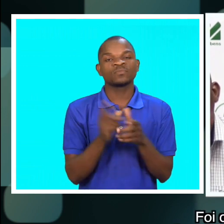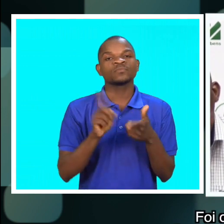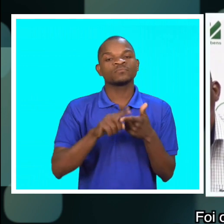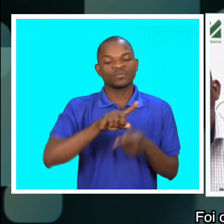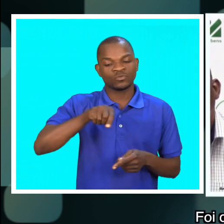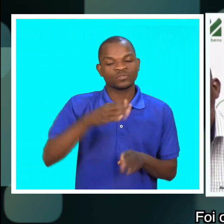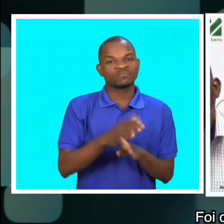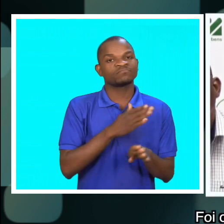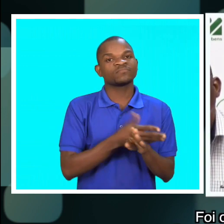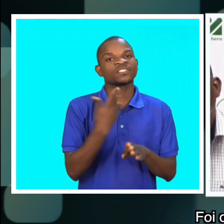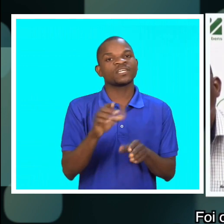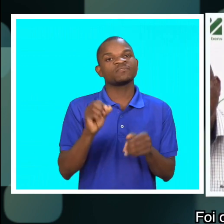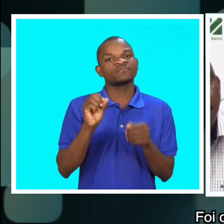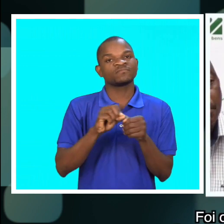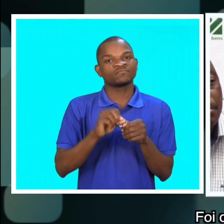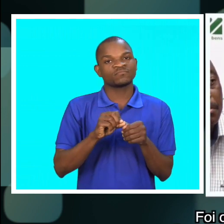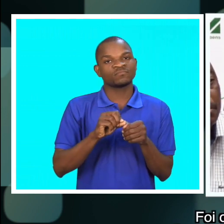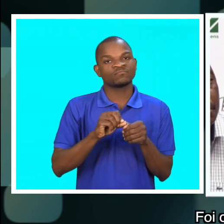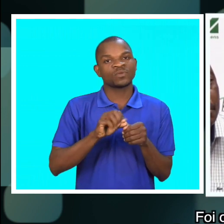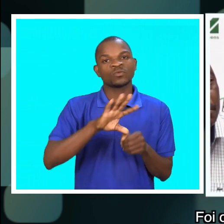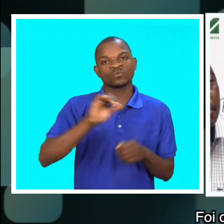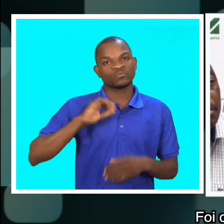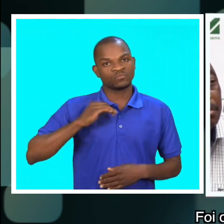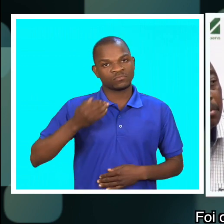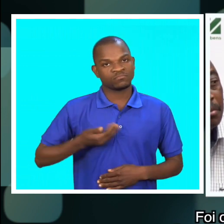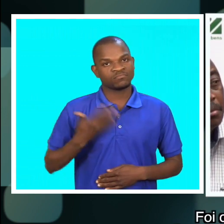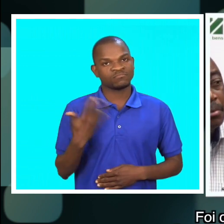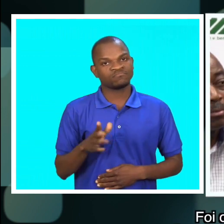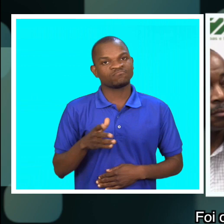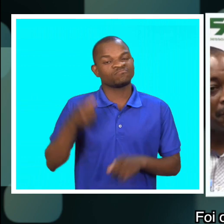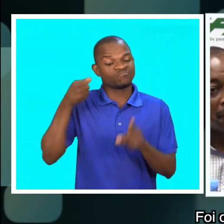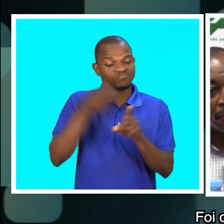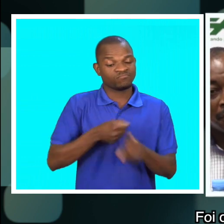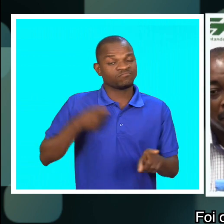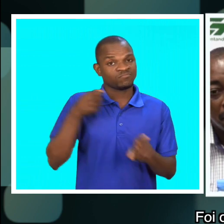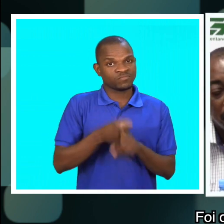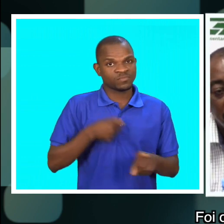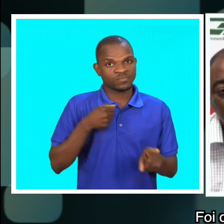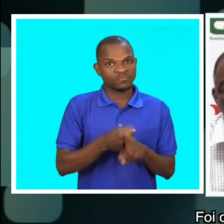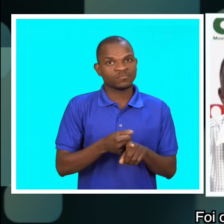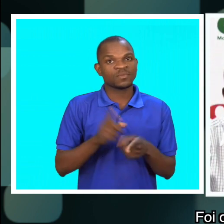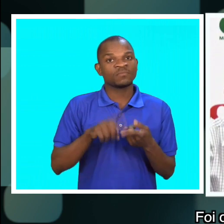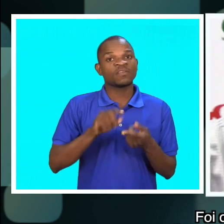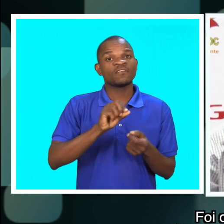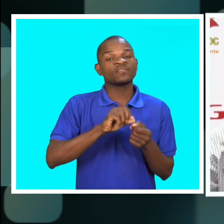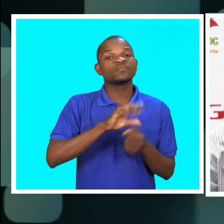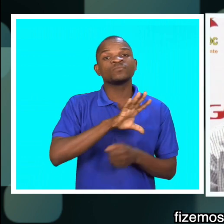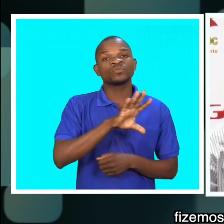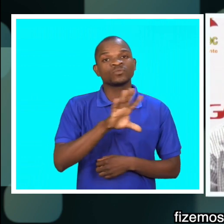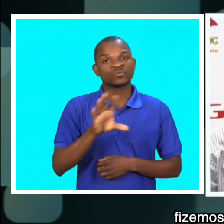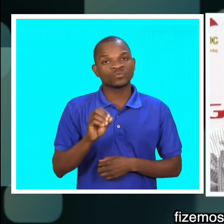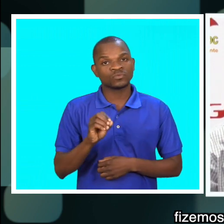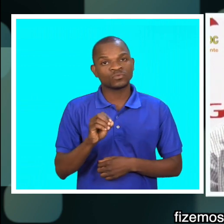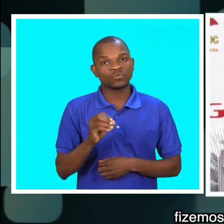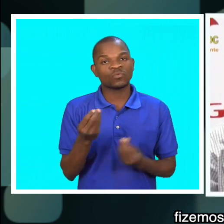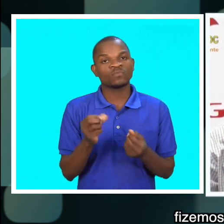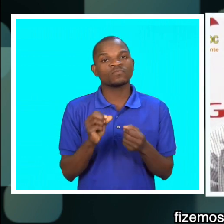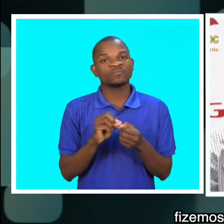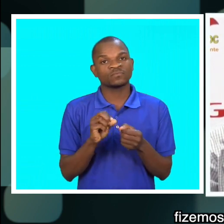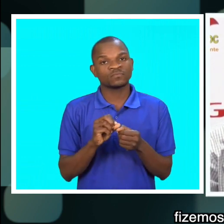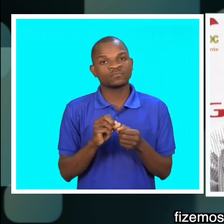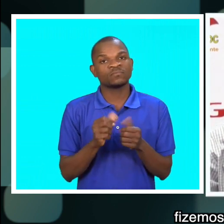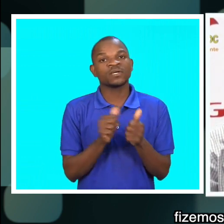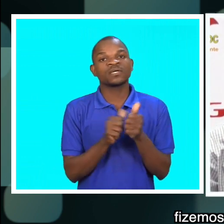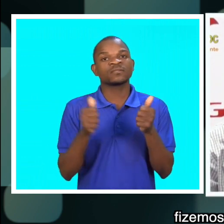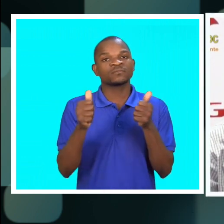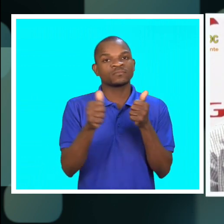coletivo e foi o que nós fizemos. Todas nós que estivemos aqui, demos muita luta, fizemos tudo.